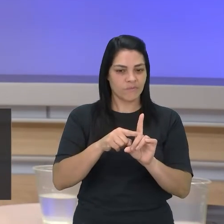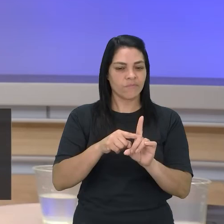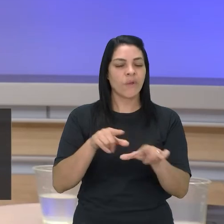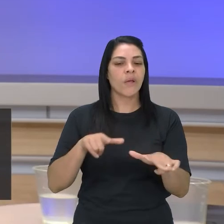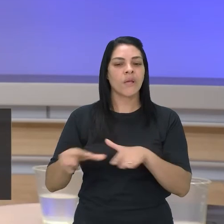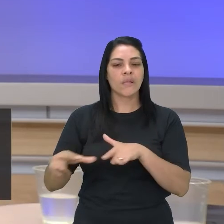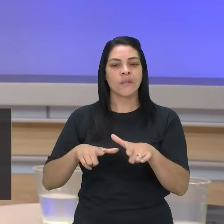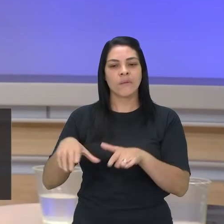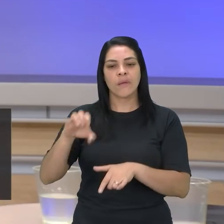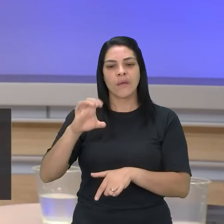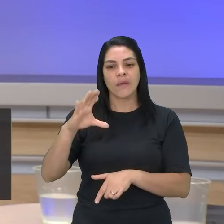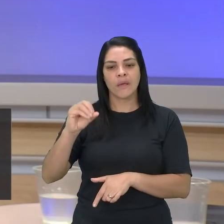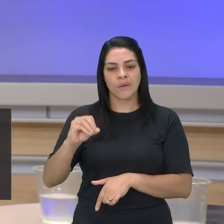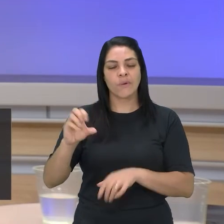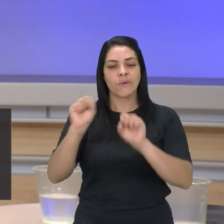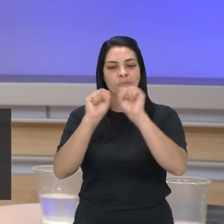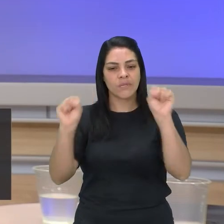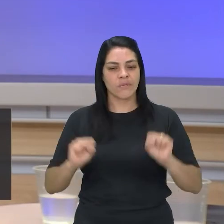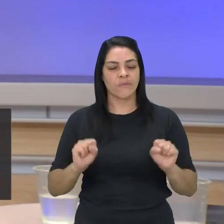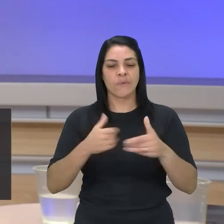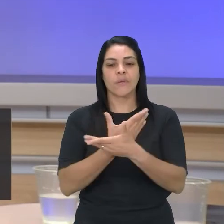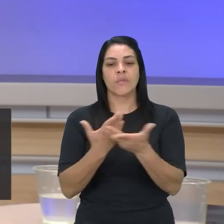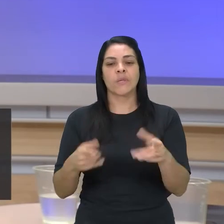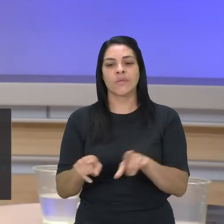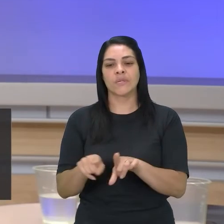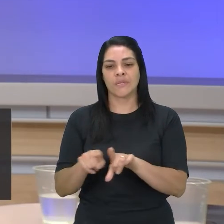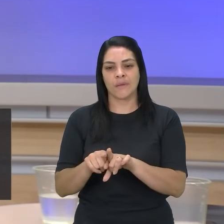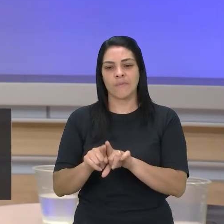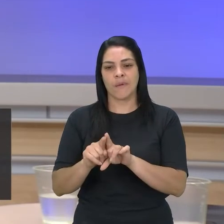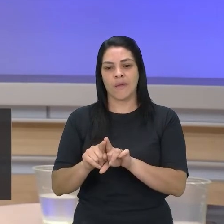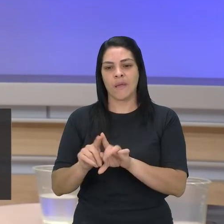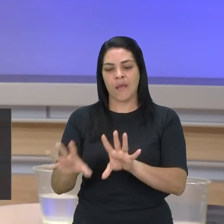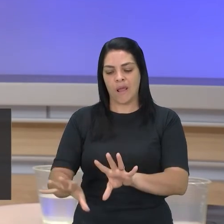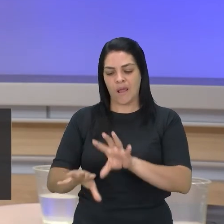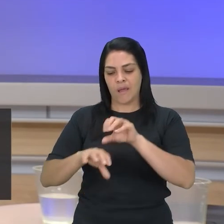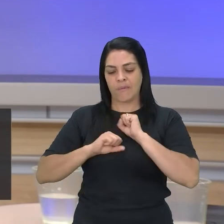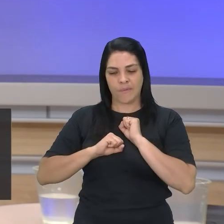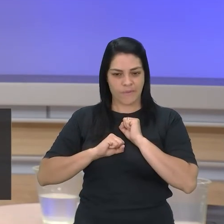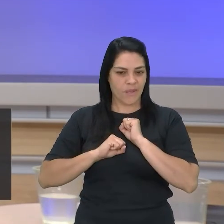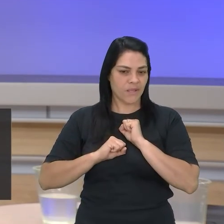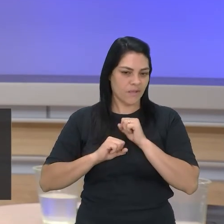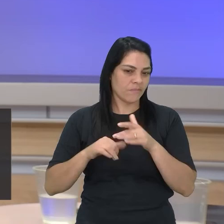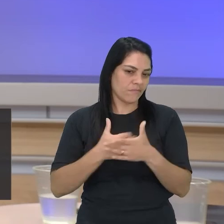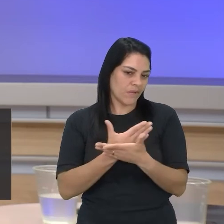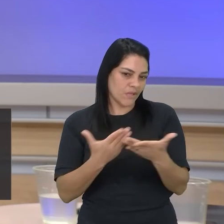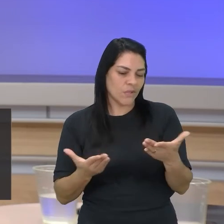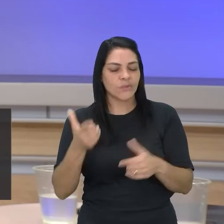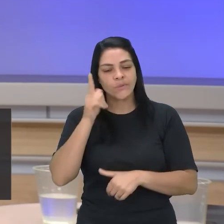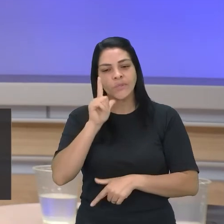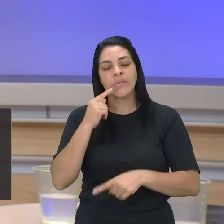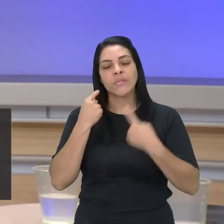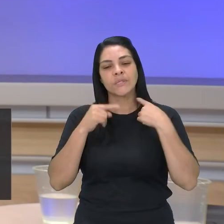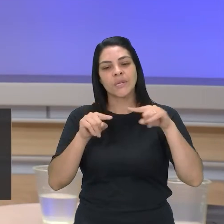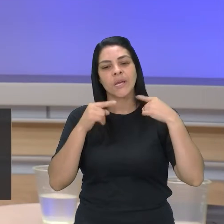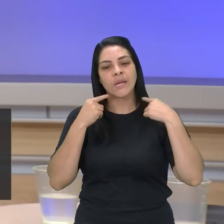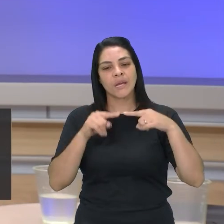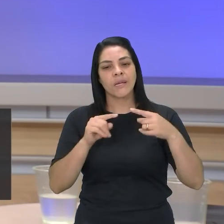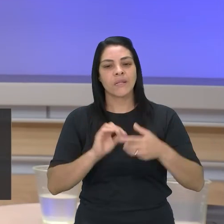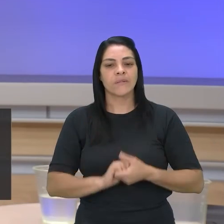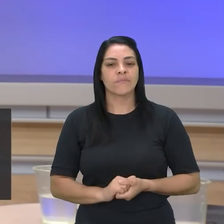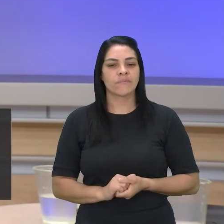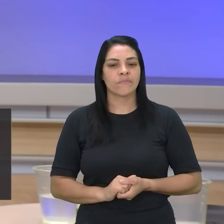né, ecossistêmicos, que a gente também está se apropriando disso, né, André? Para até poder dialogar, né,